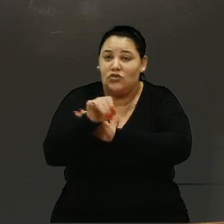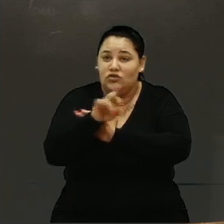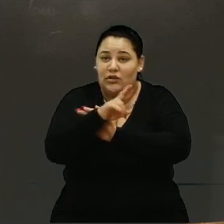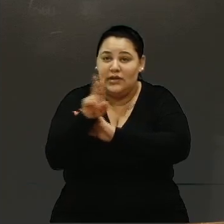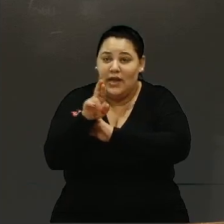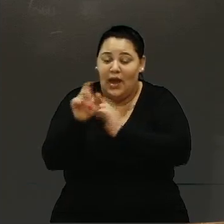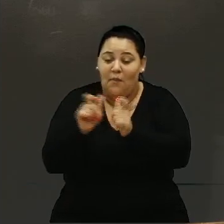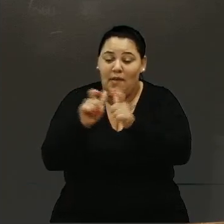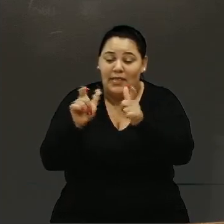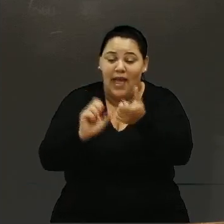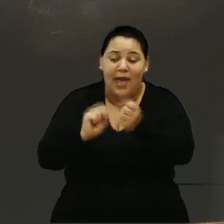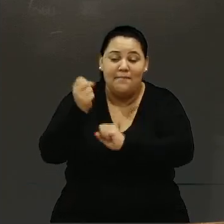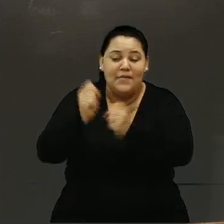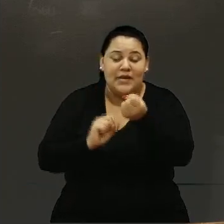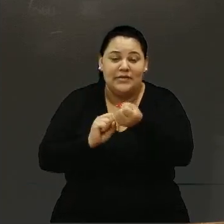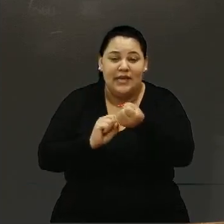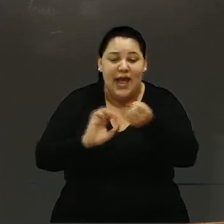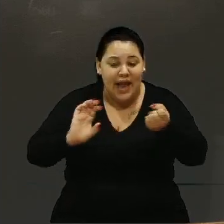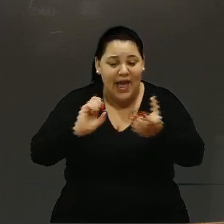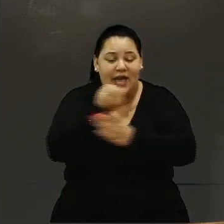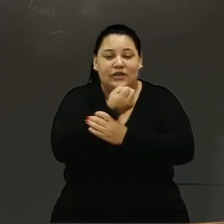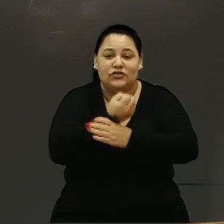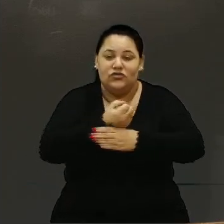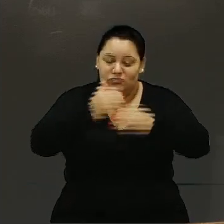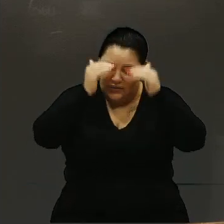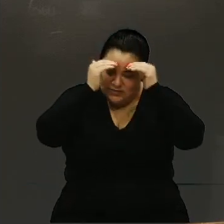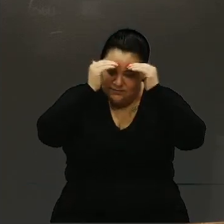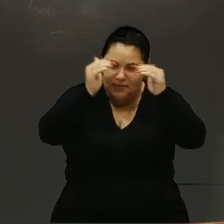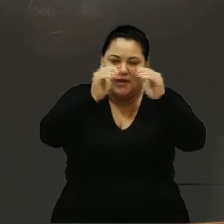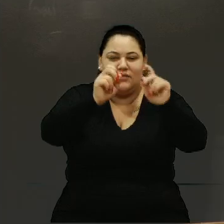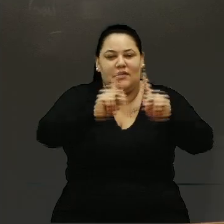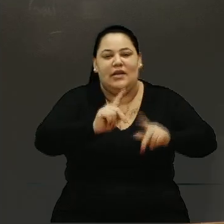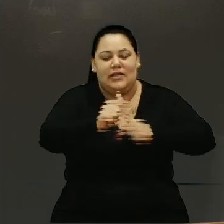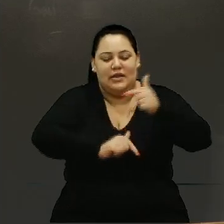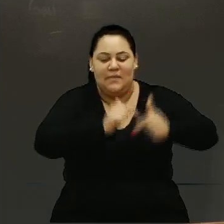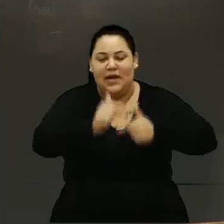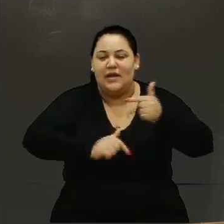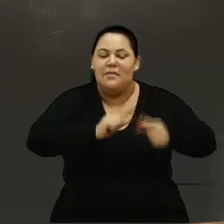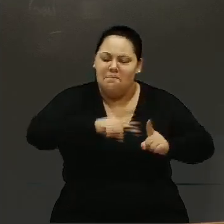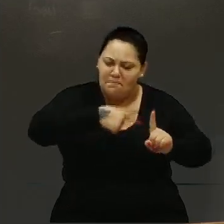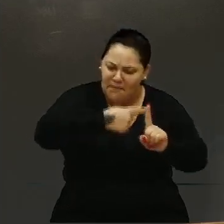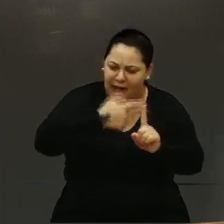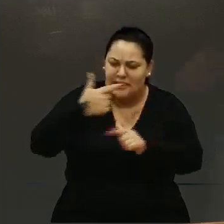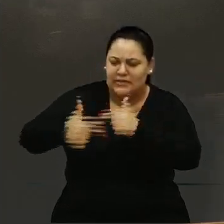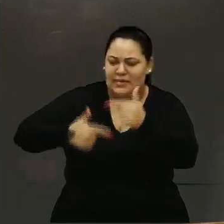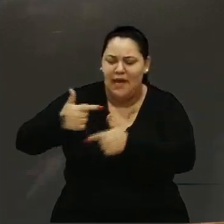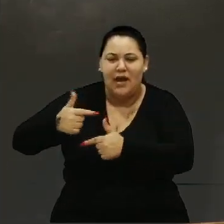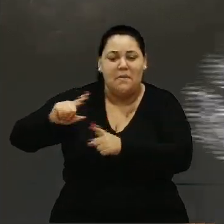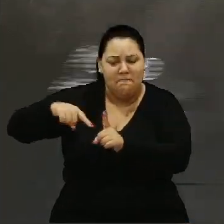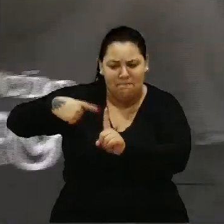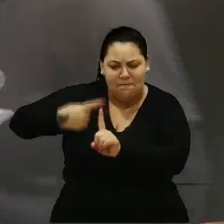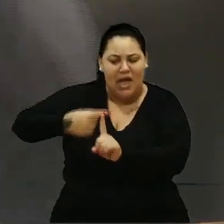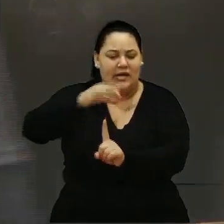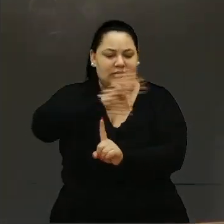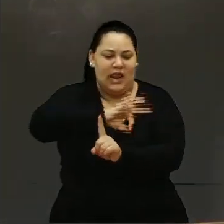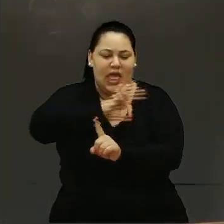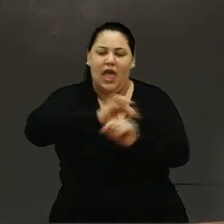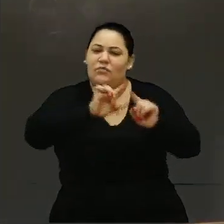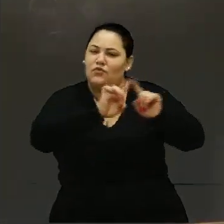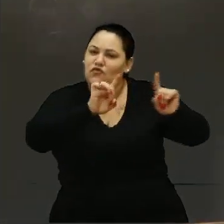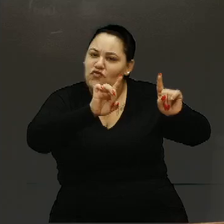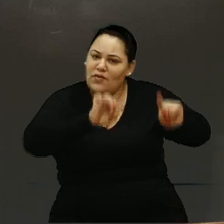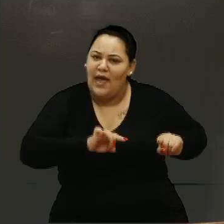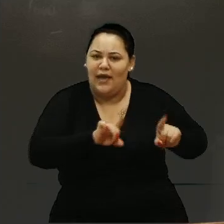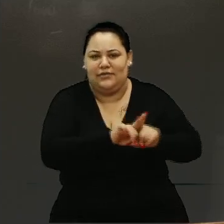Fomentar a indústria, garantir dignidade para quem trabalha e, mais do que isso, mais emprego e mais salário para o nosso trabalhador. Então,